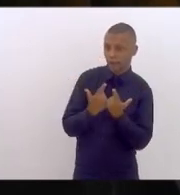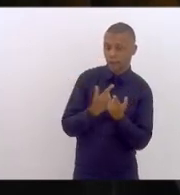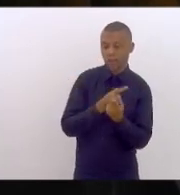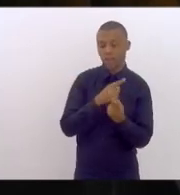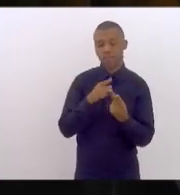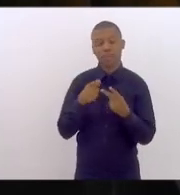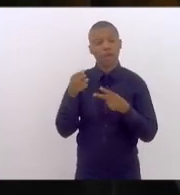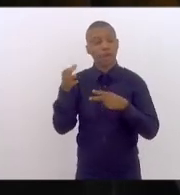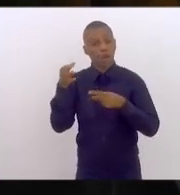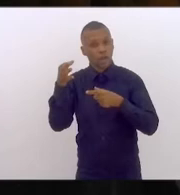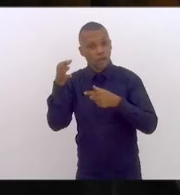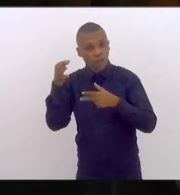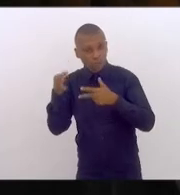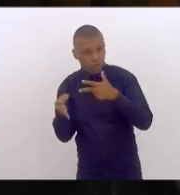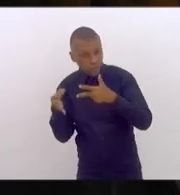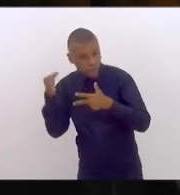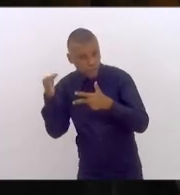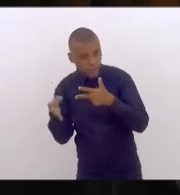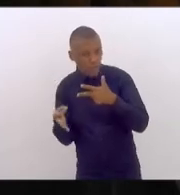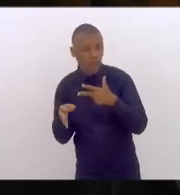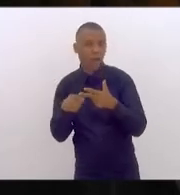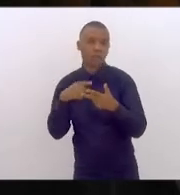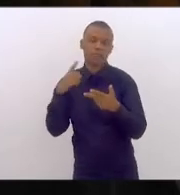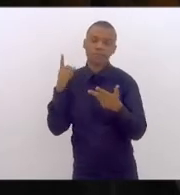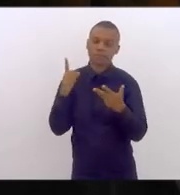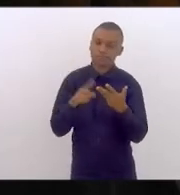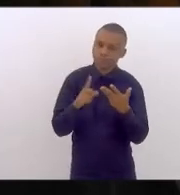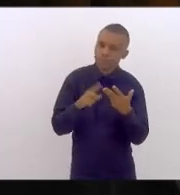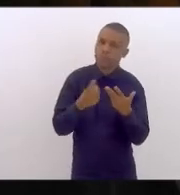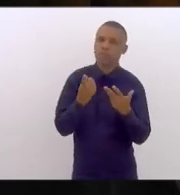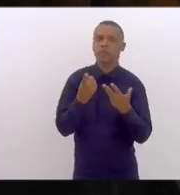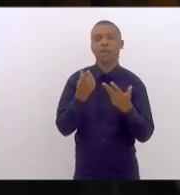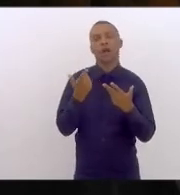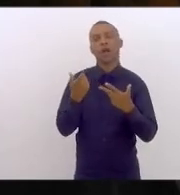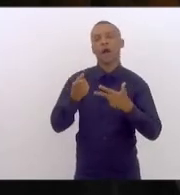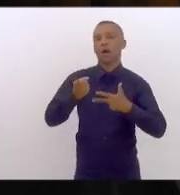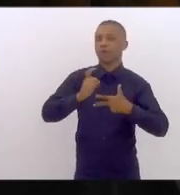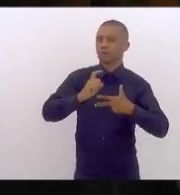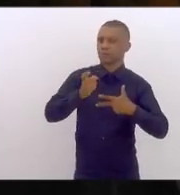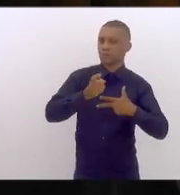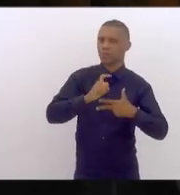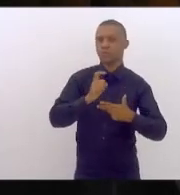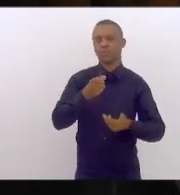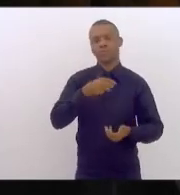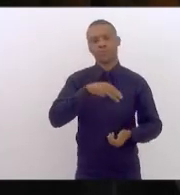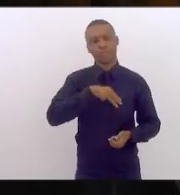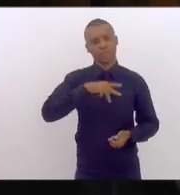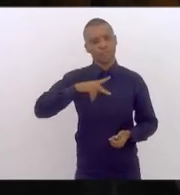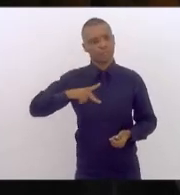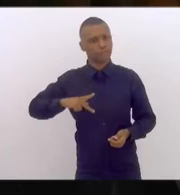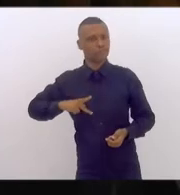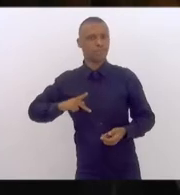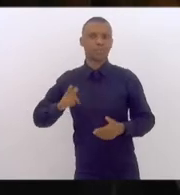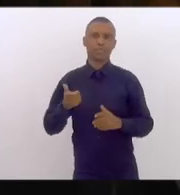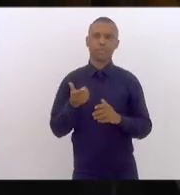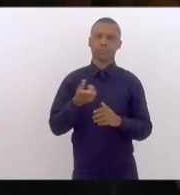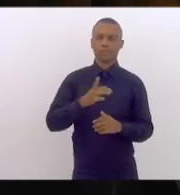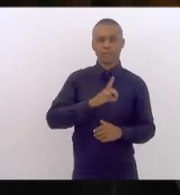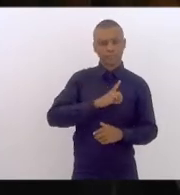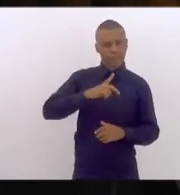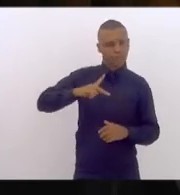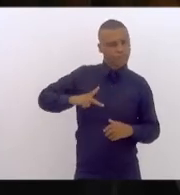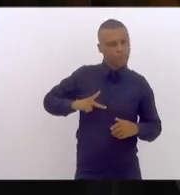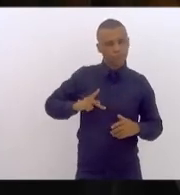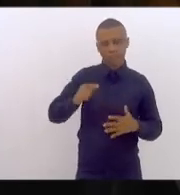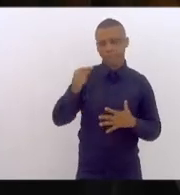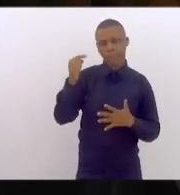judiciário ao executivo ao Ministério Público a defensoria